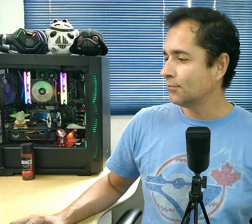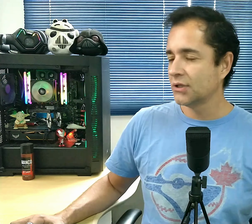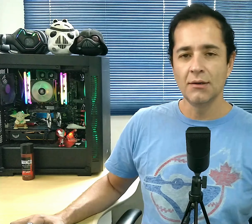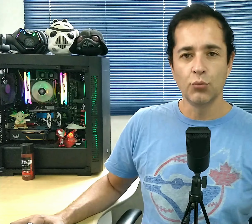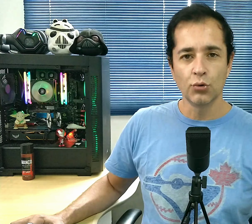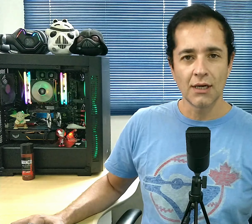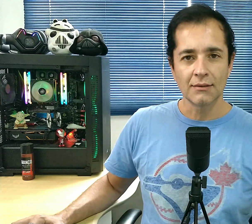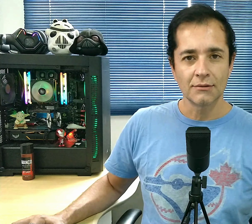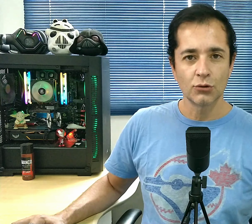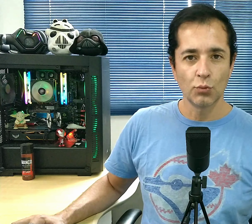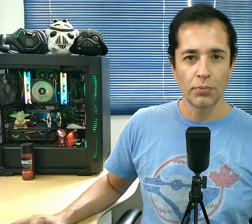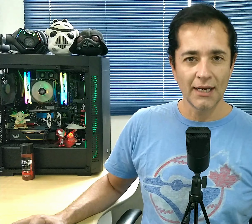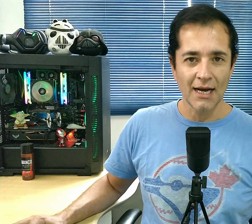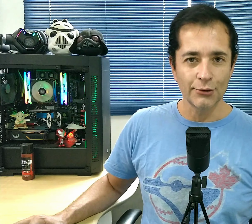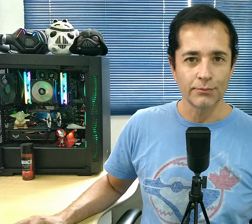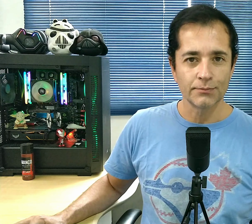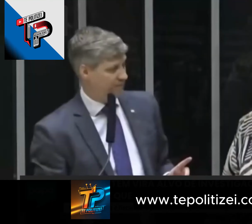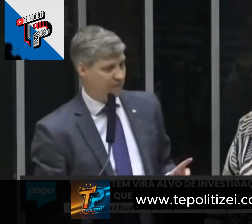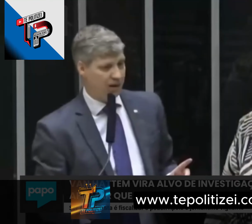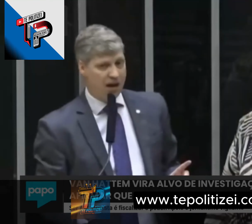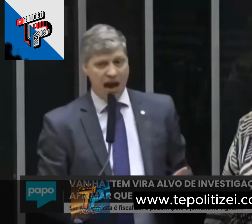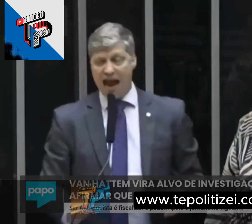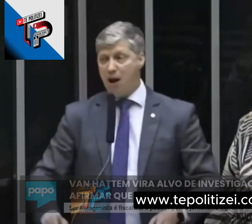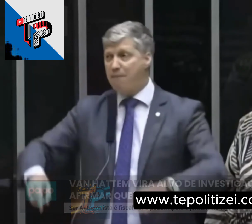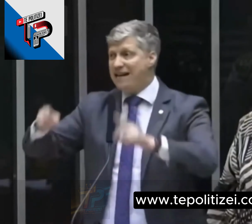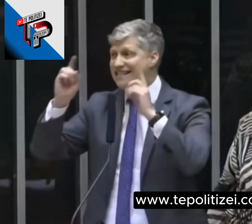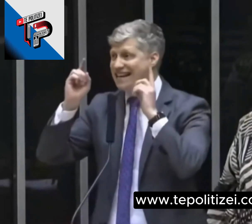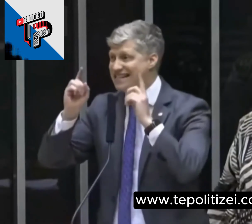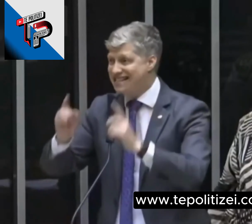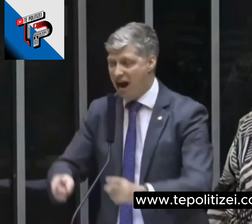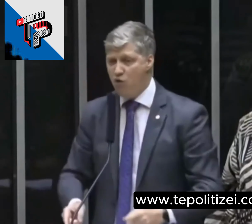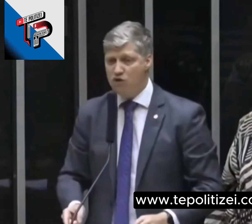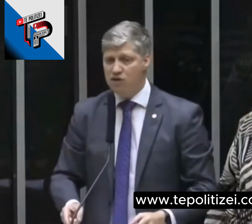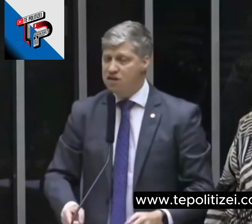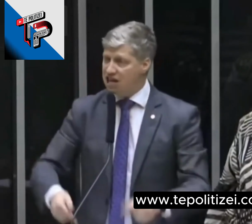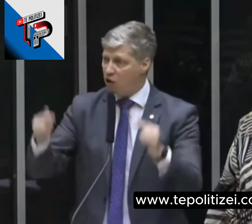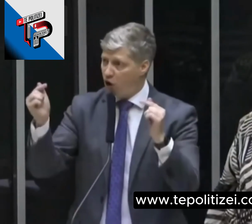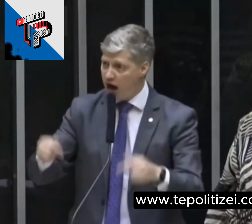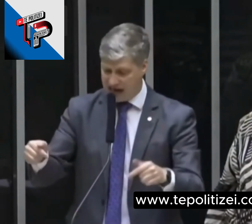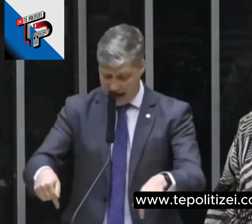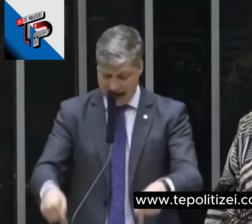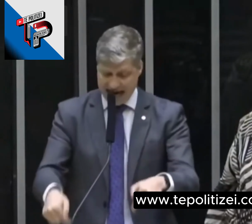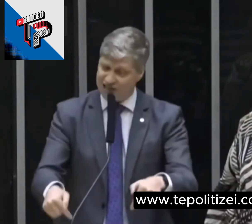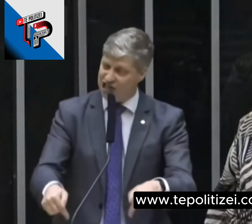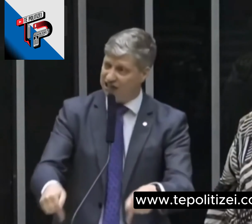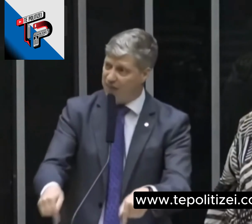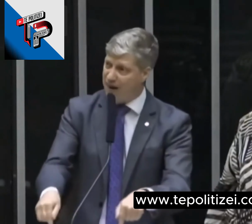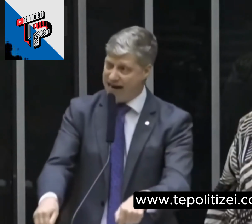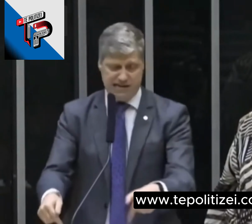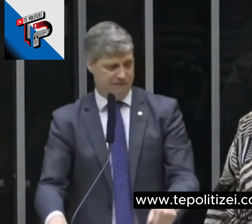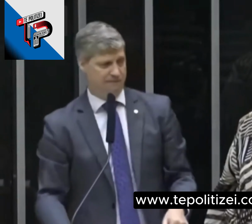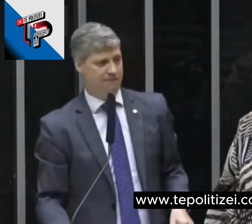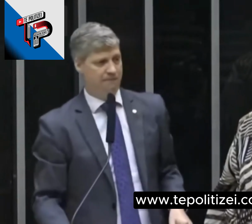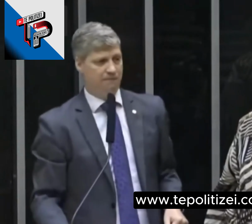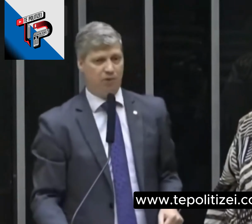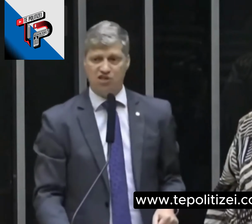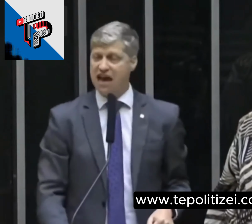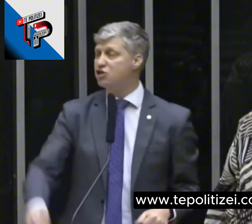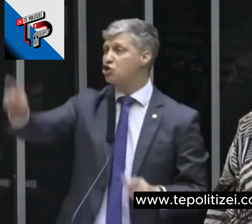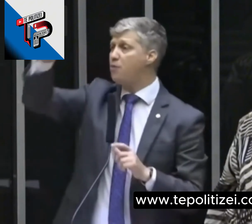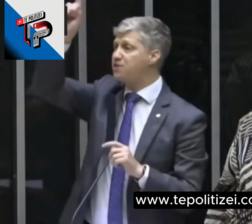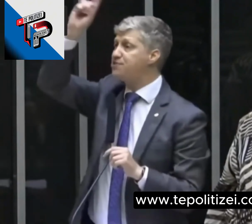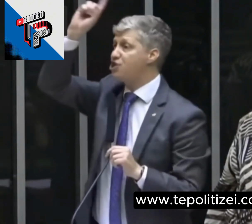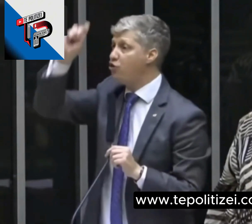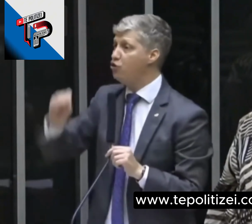na tribuna do plenário. É uma perseguição que coloca este também